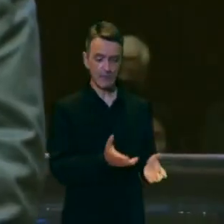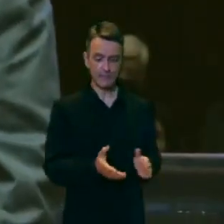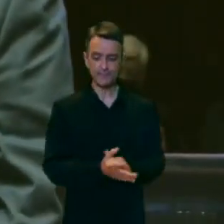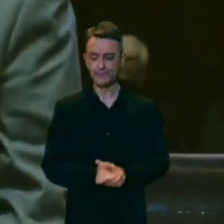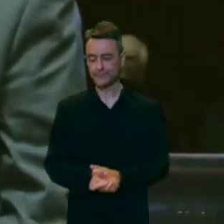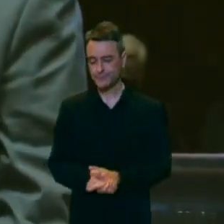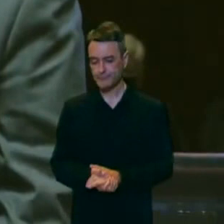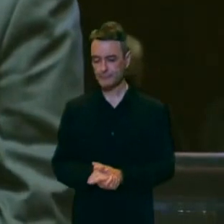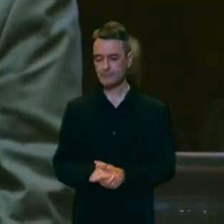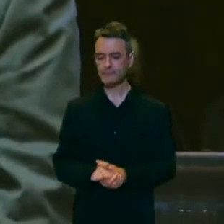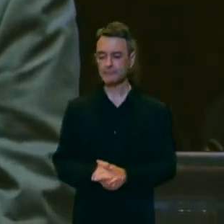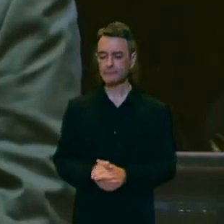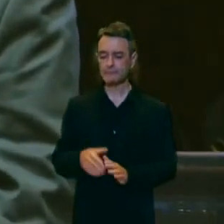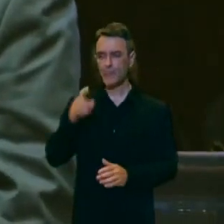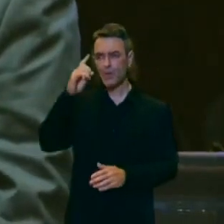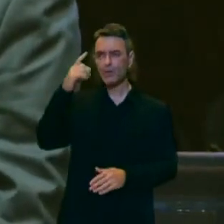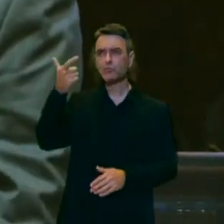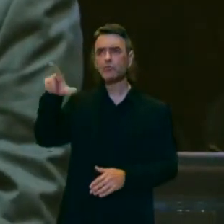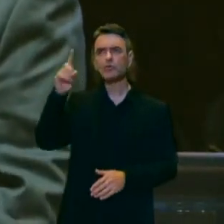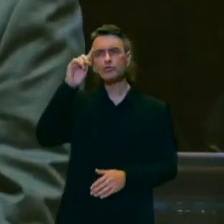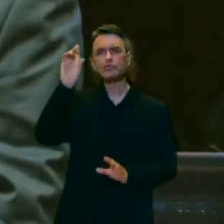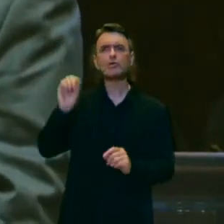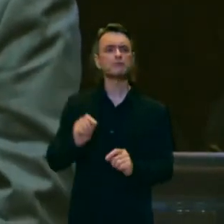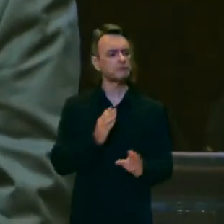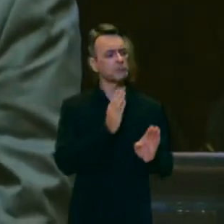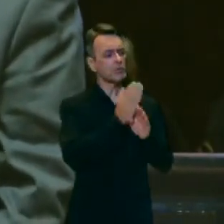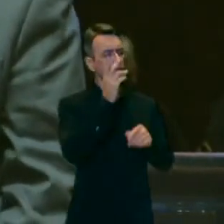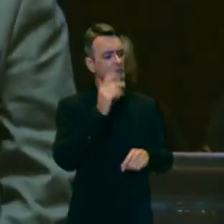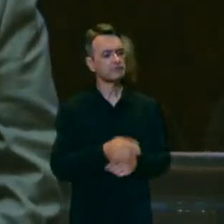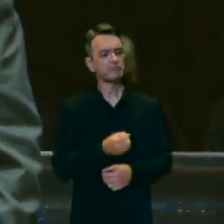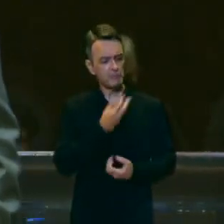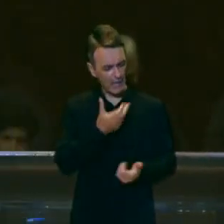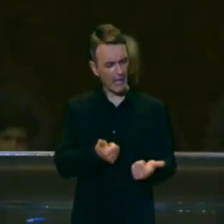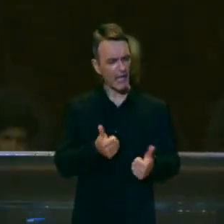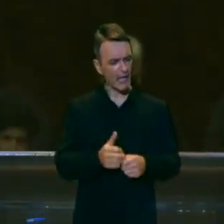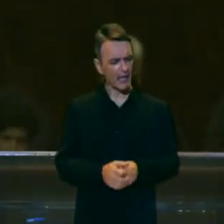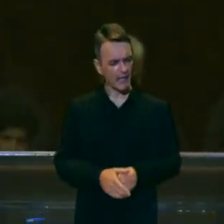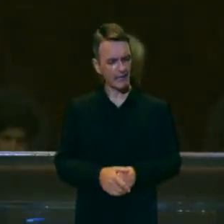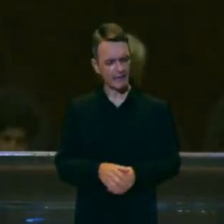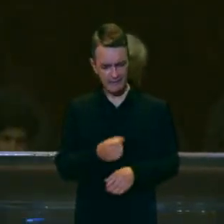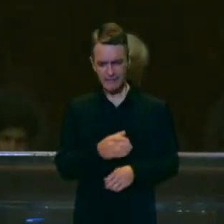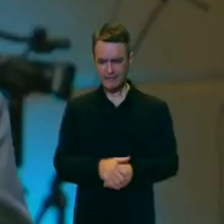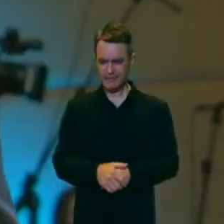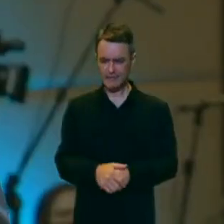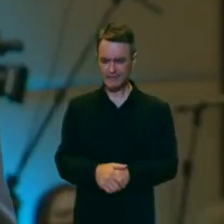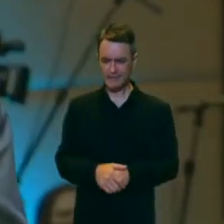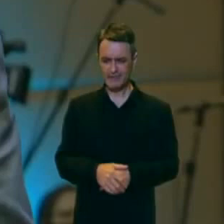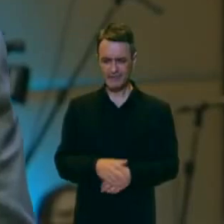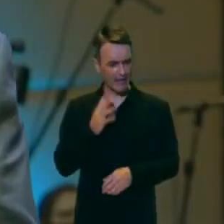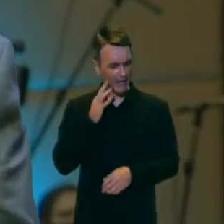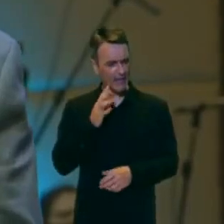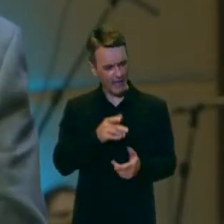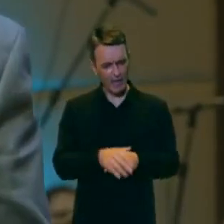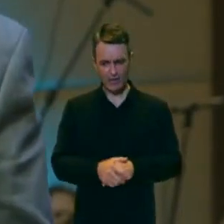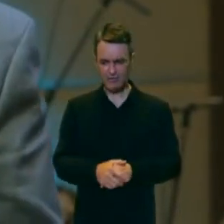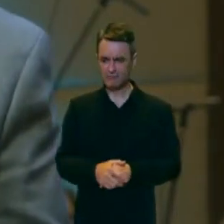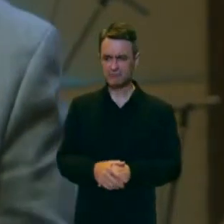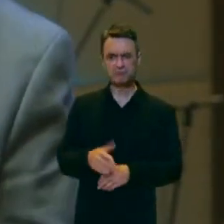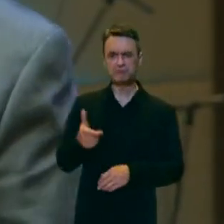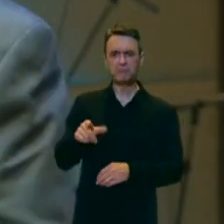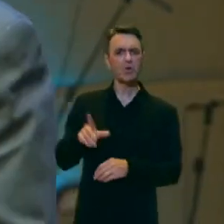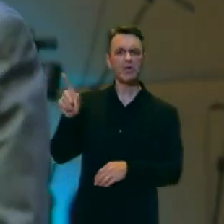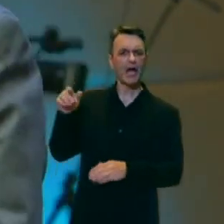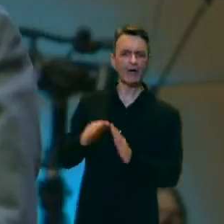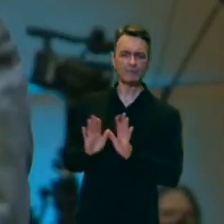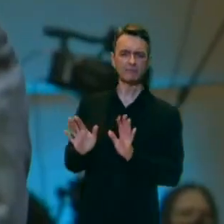ele: tudo bem com você? Como é que está lá? Está funcionando direitinho? Tá? Eu disse: tá, pastor, mas eu não estou mais lá. Onde